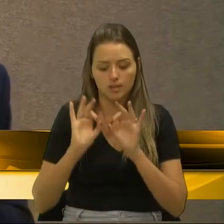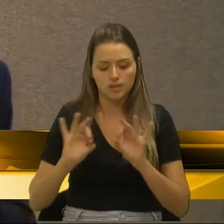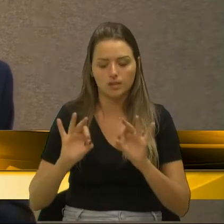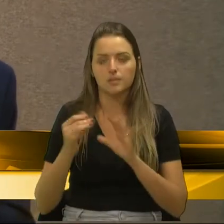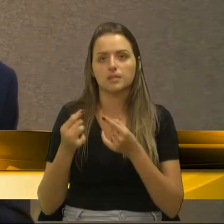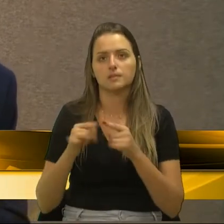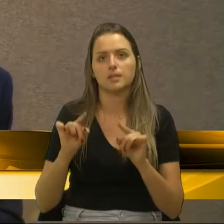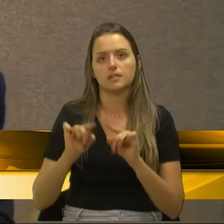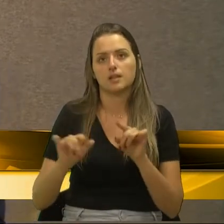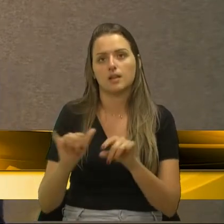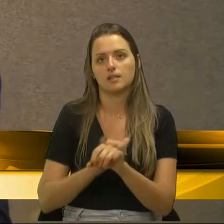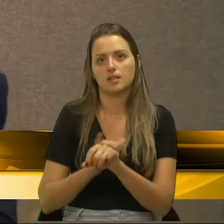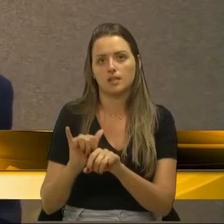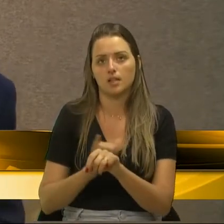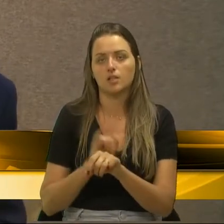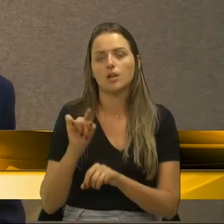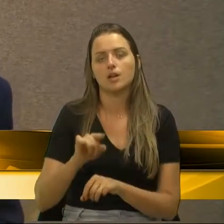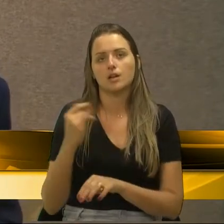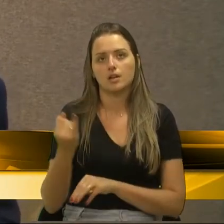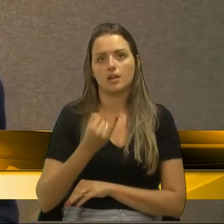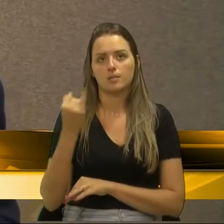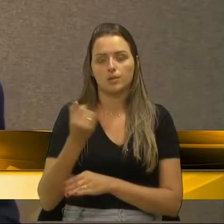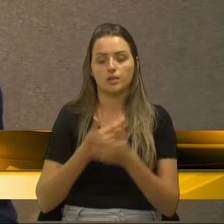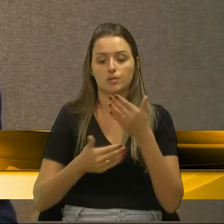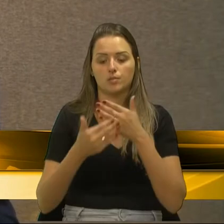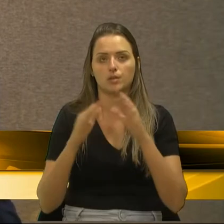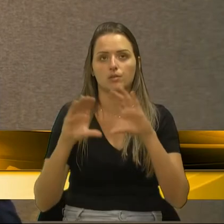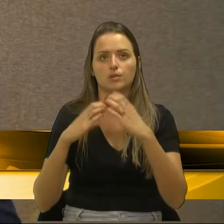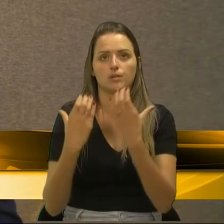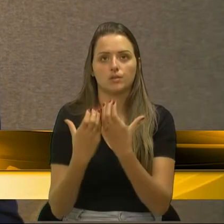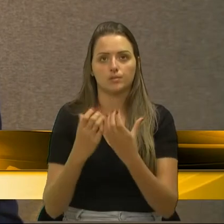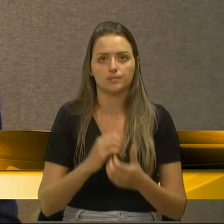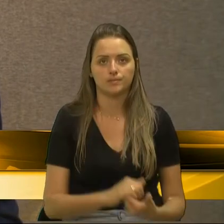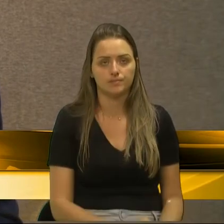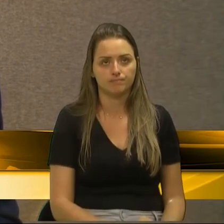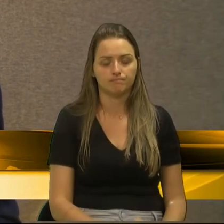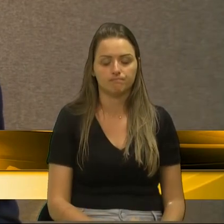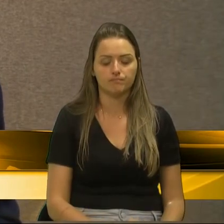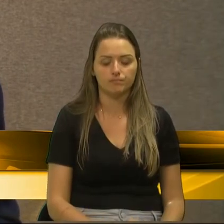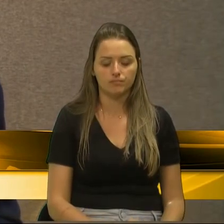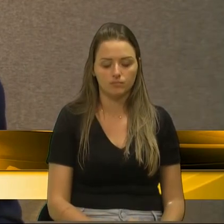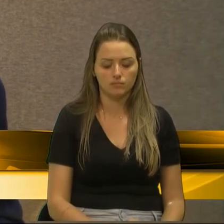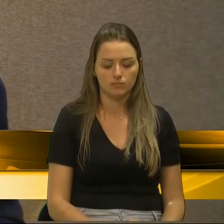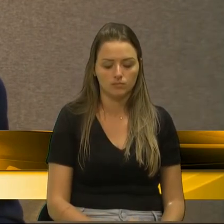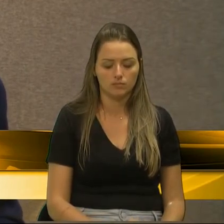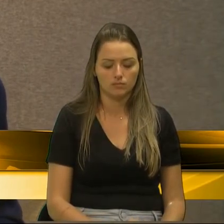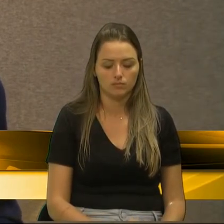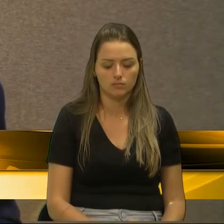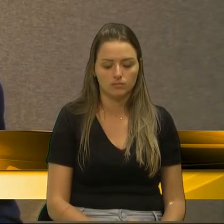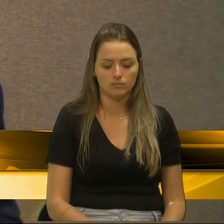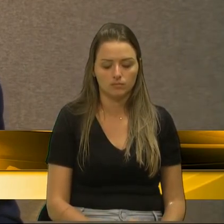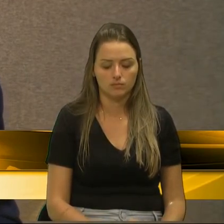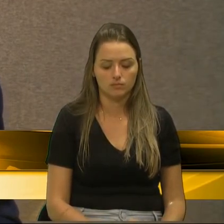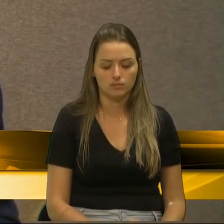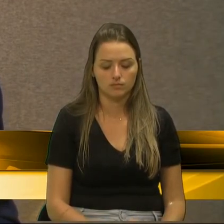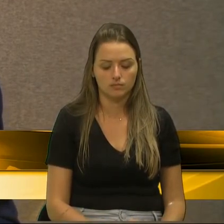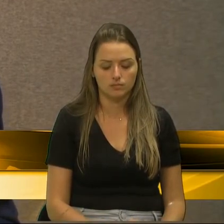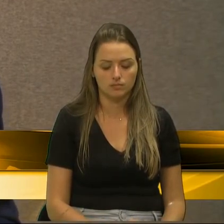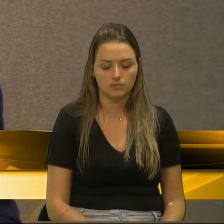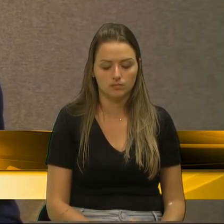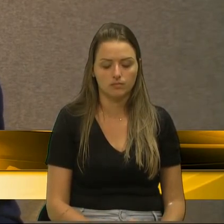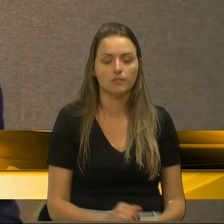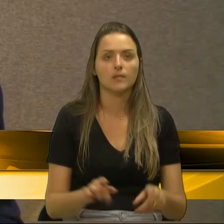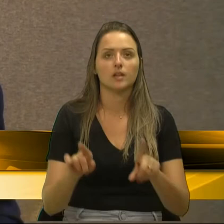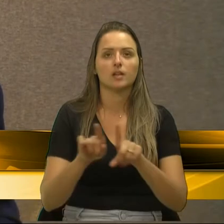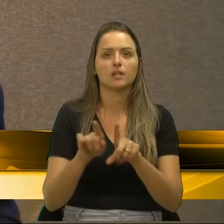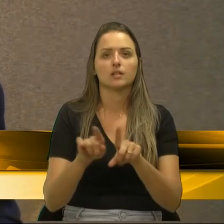são estratégicas e muito importantes para aquela comunidade. E também eu quero aqui